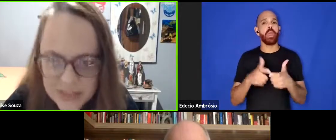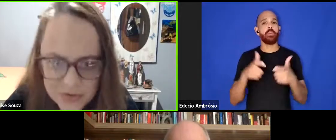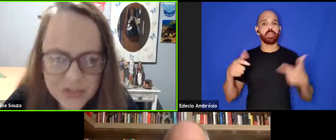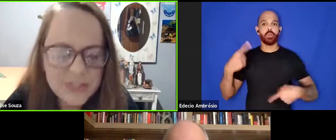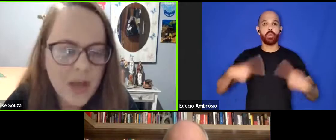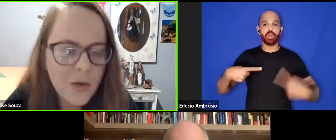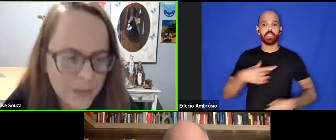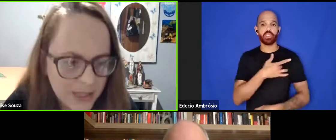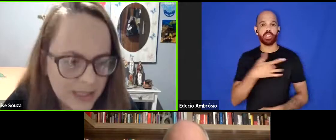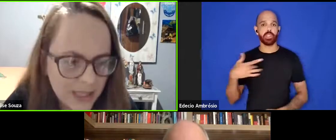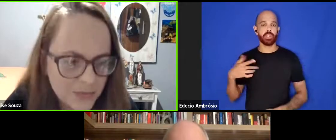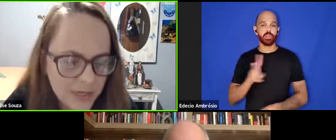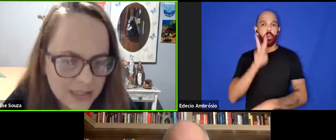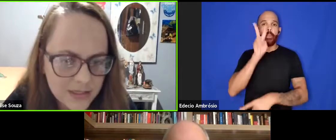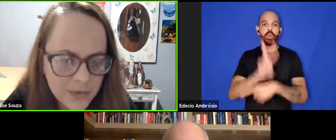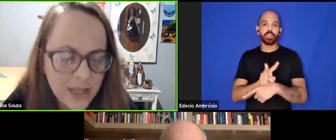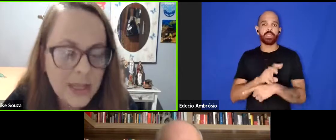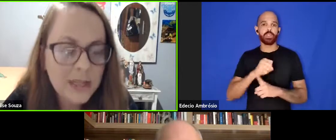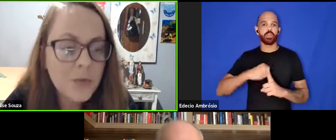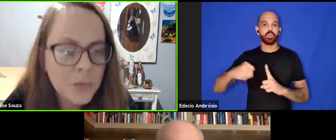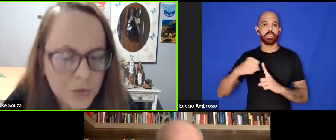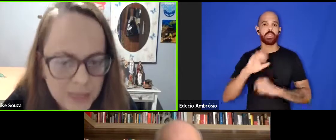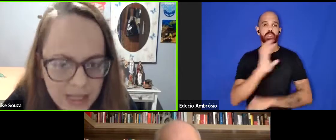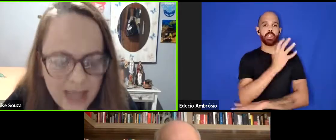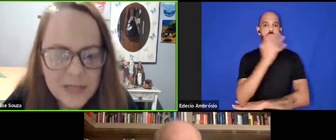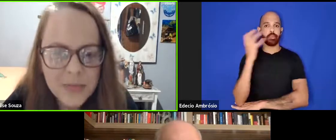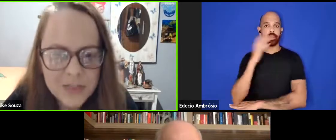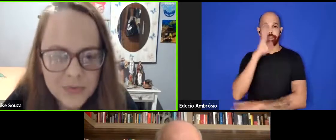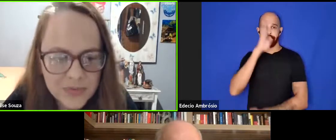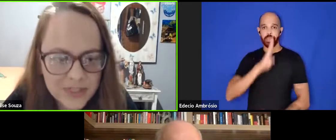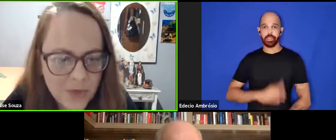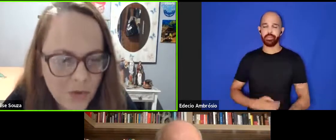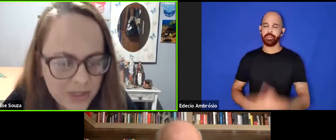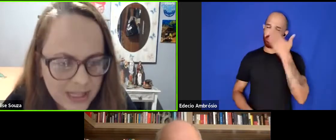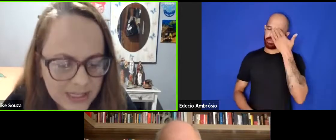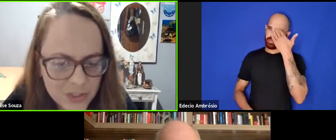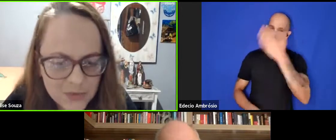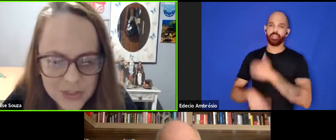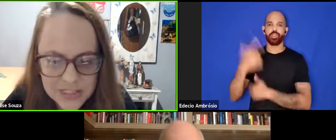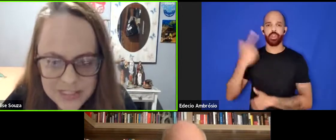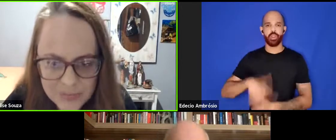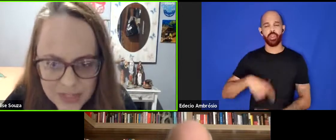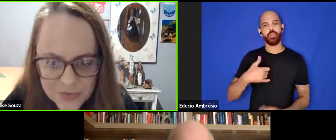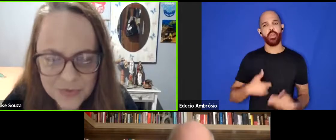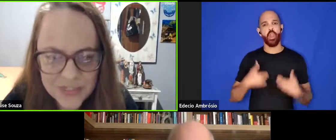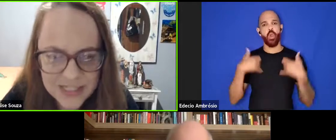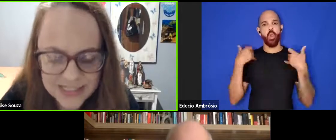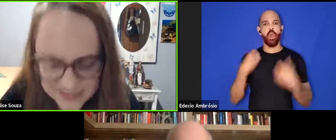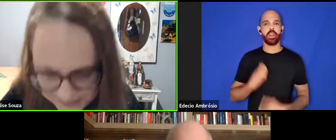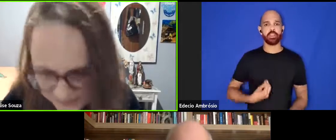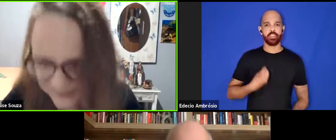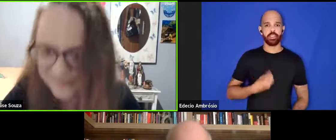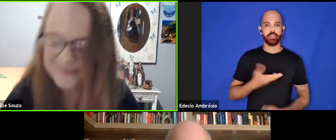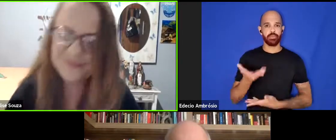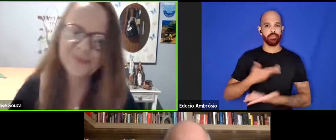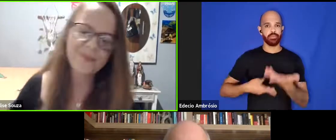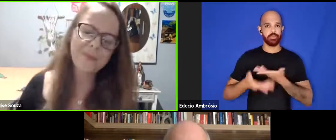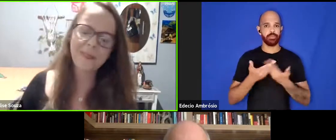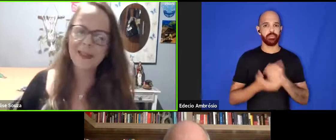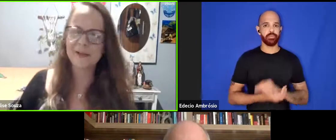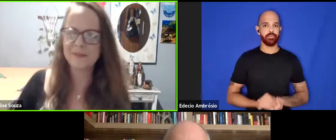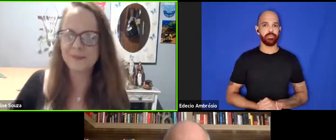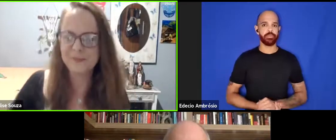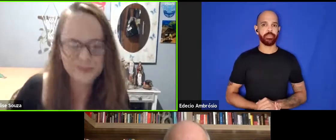saúde, proteção social e ambientais no Brasil. Então, meu muito obrigada e, mais uma vez, é uma honra estar aqui dividindo esse espaço com vocês.